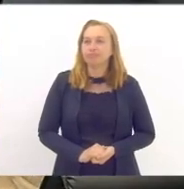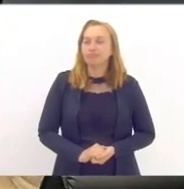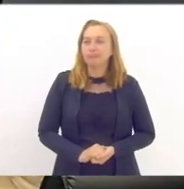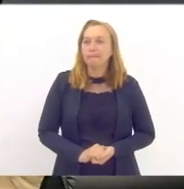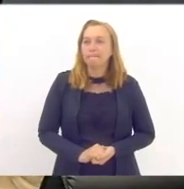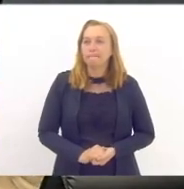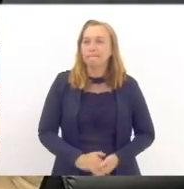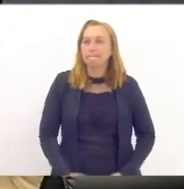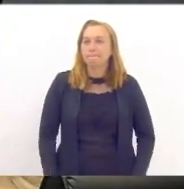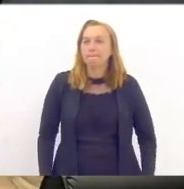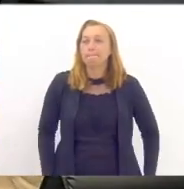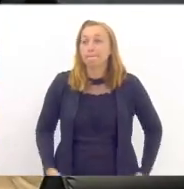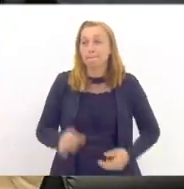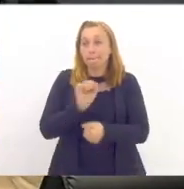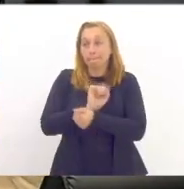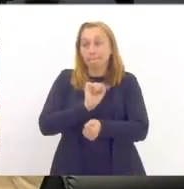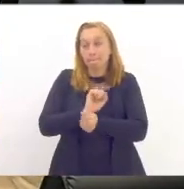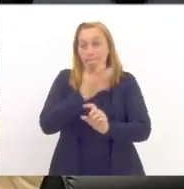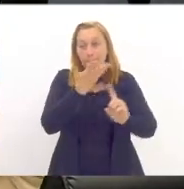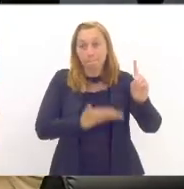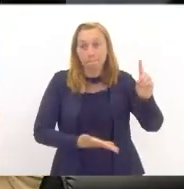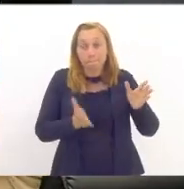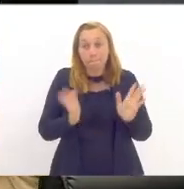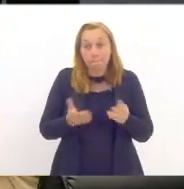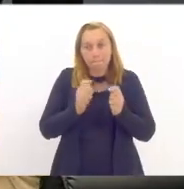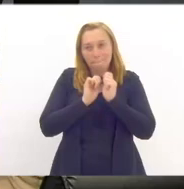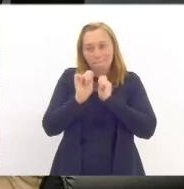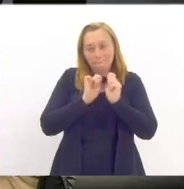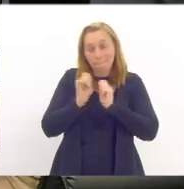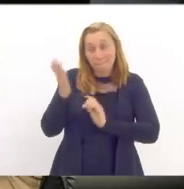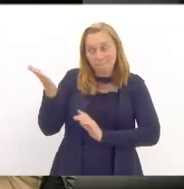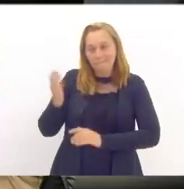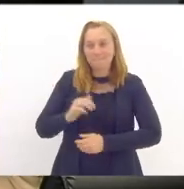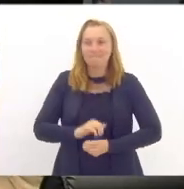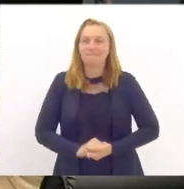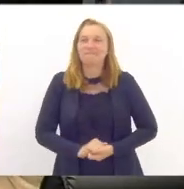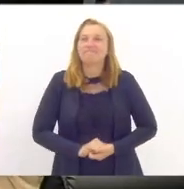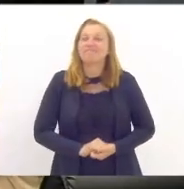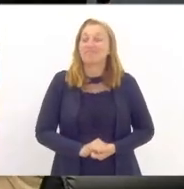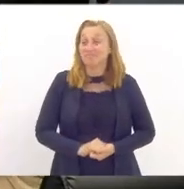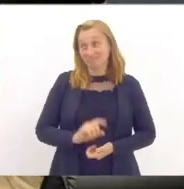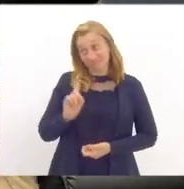Vamos aguardar o nosso homenageado, que hoje ele está sendo entrevistado.